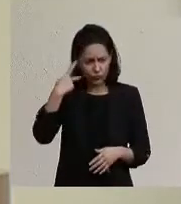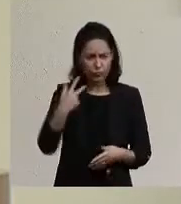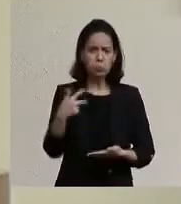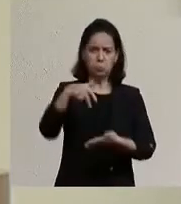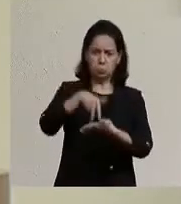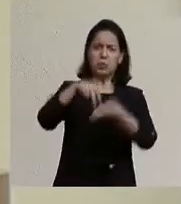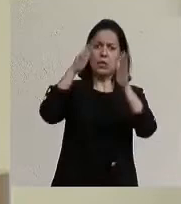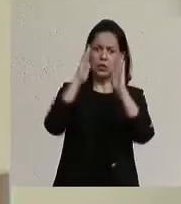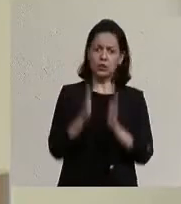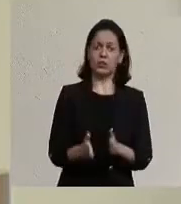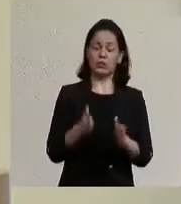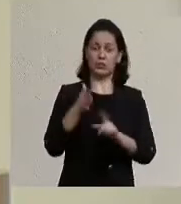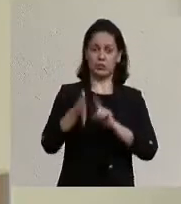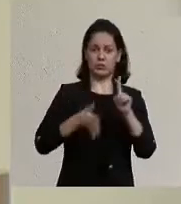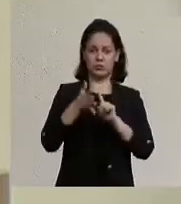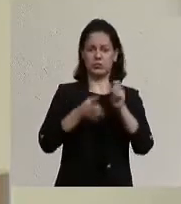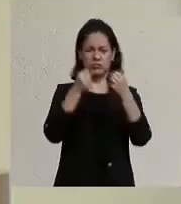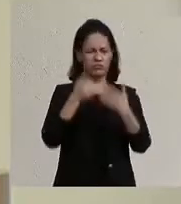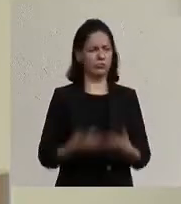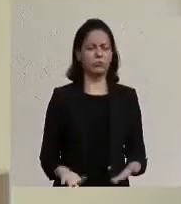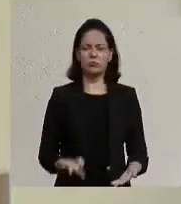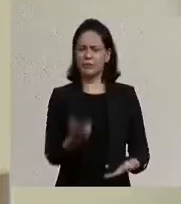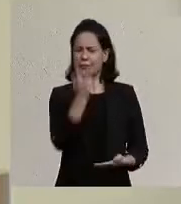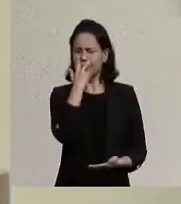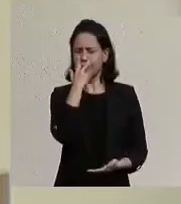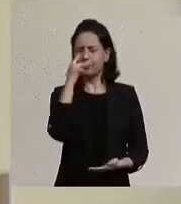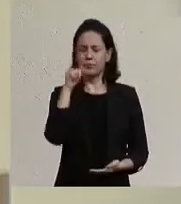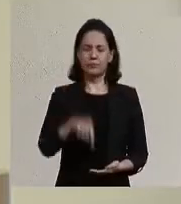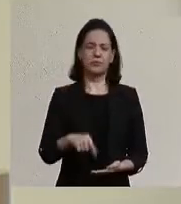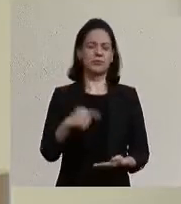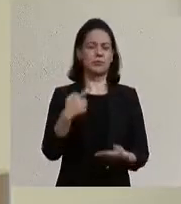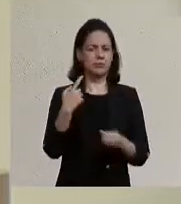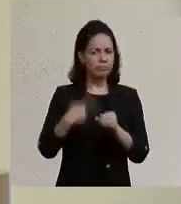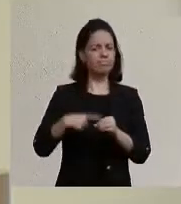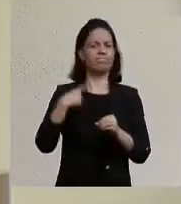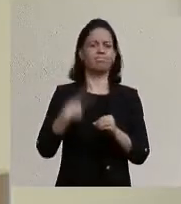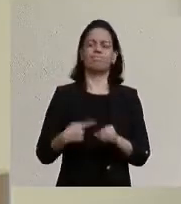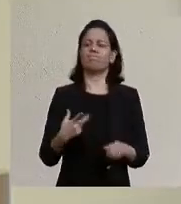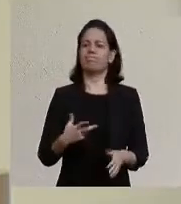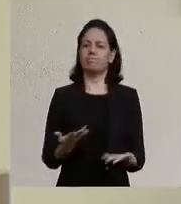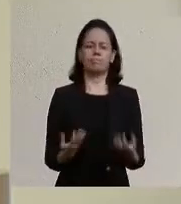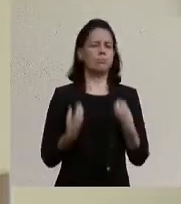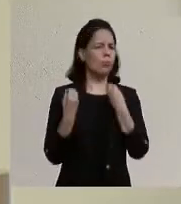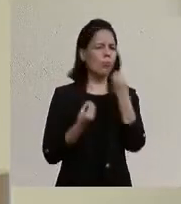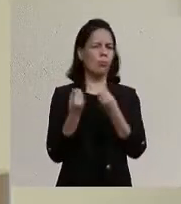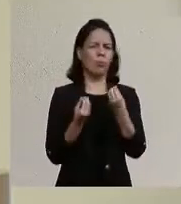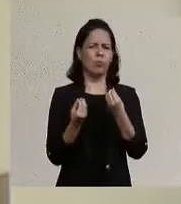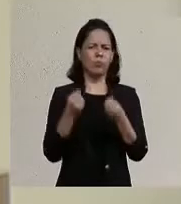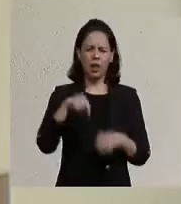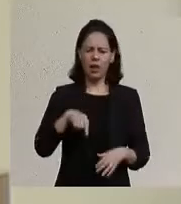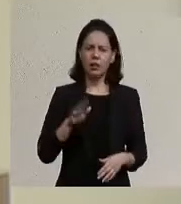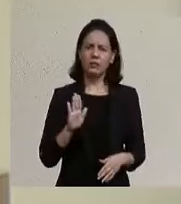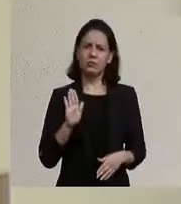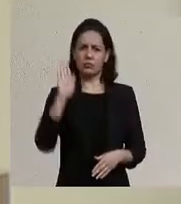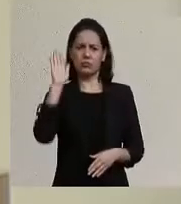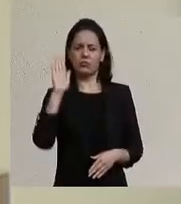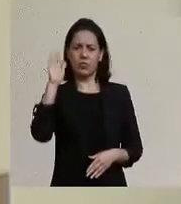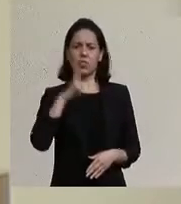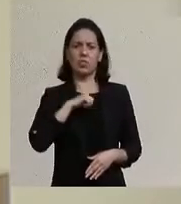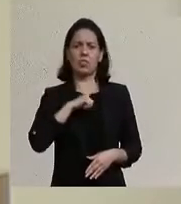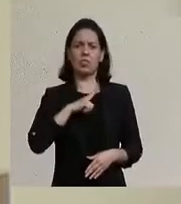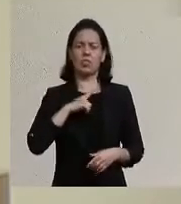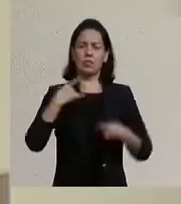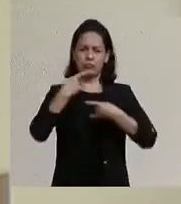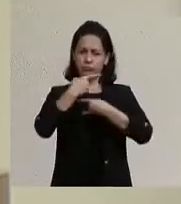aqui é uma vergonha na nossa cidade um candidato que faz suas lives